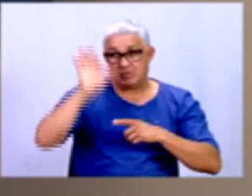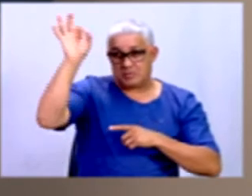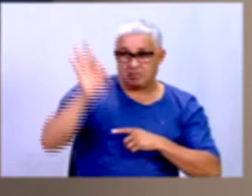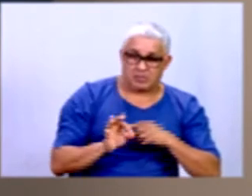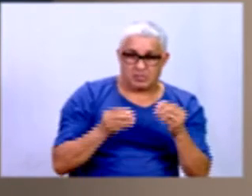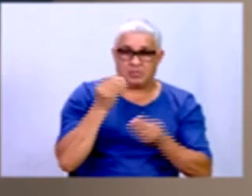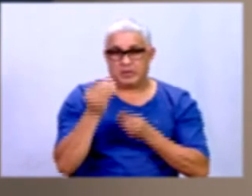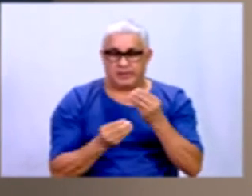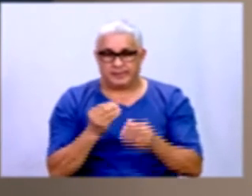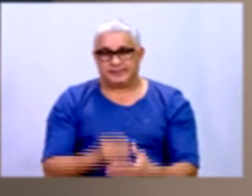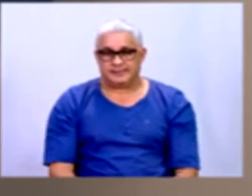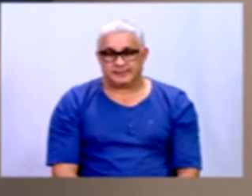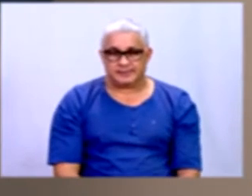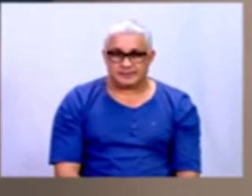né?